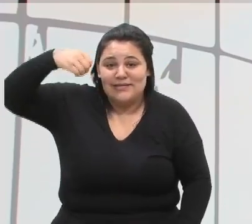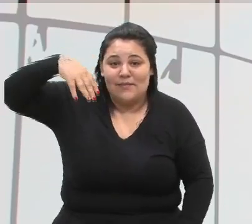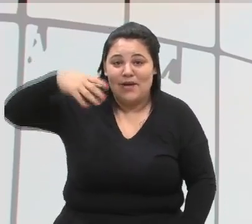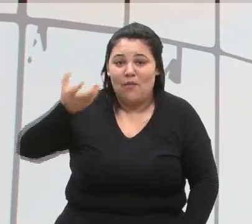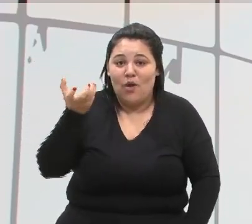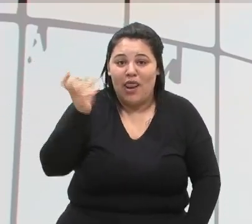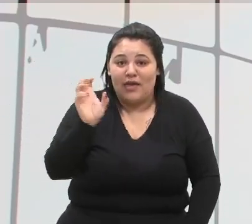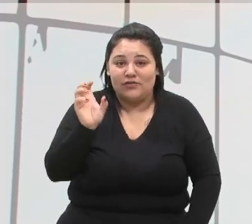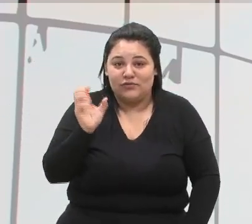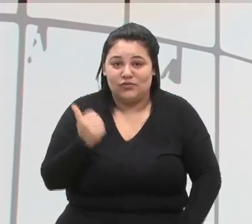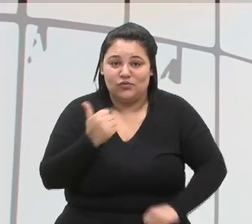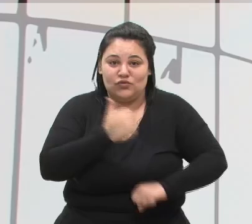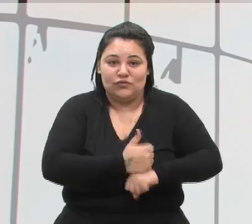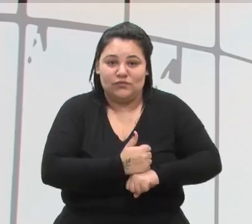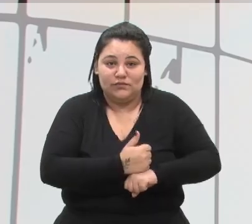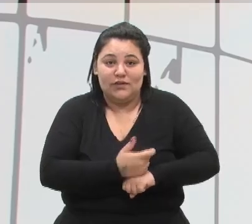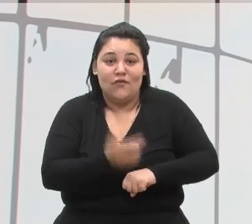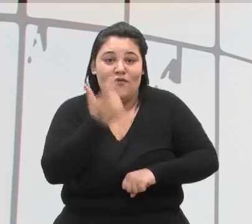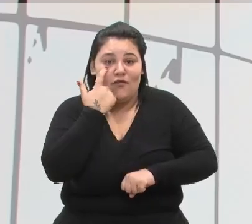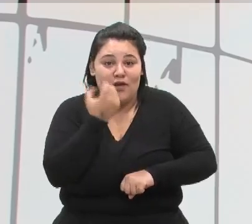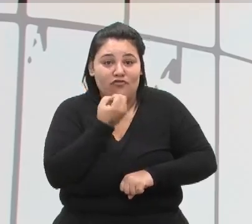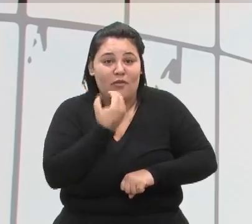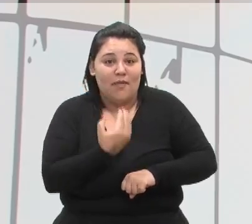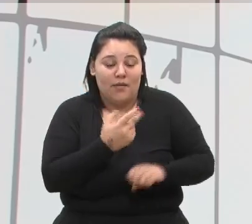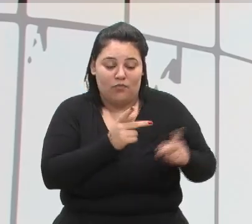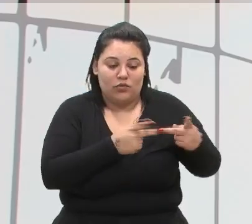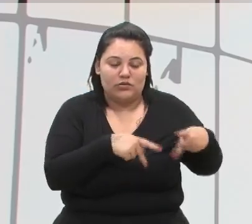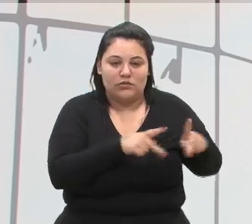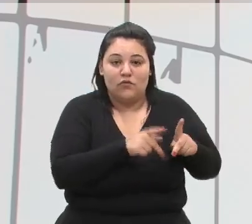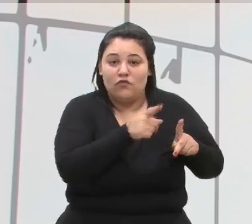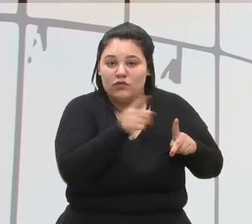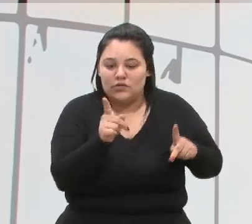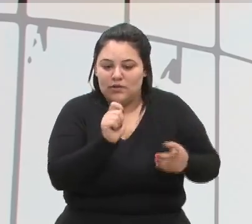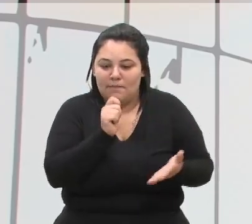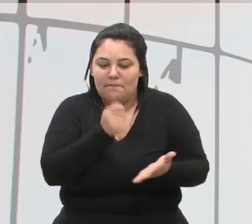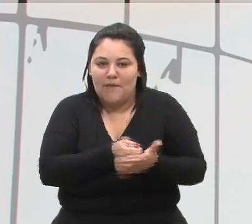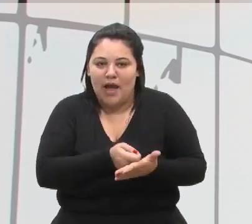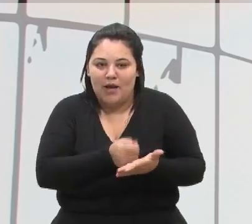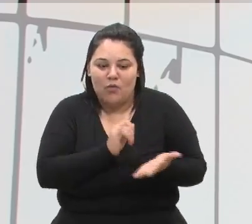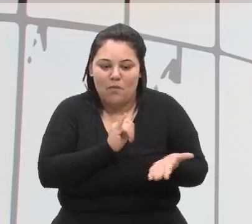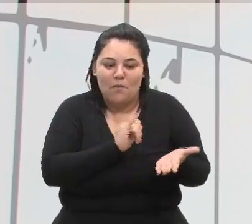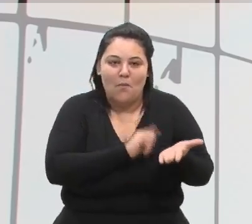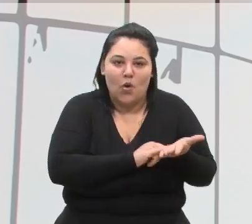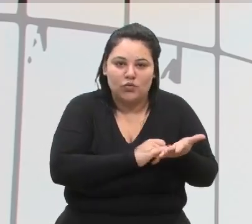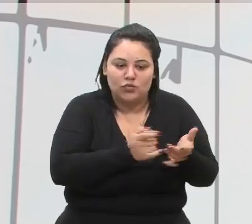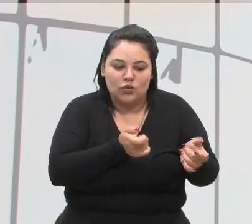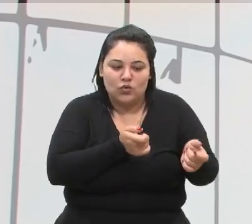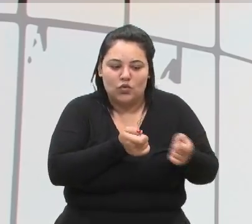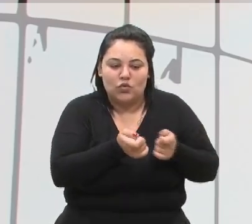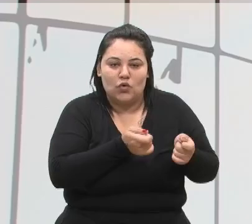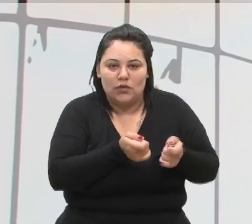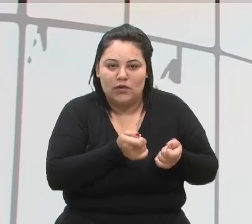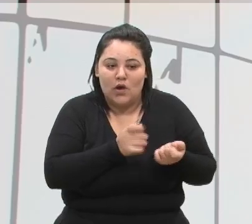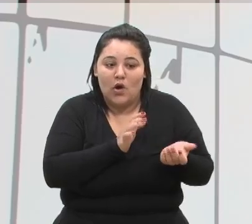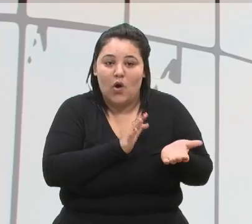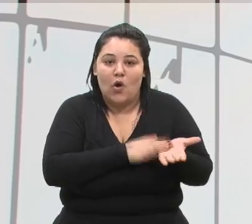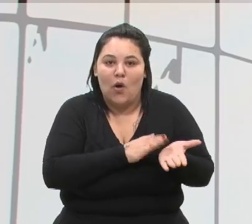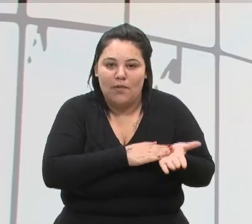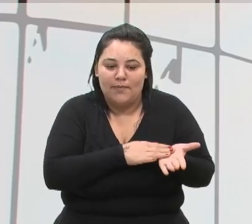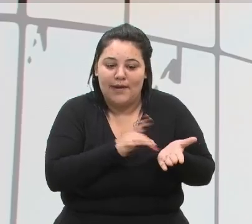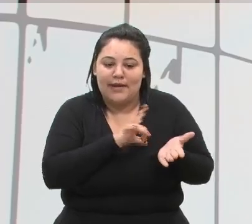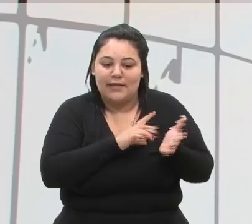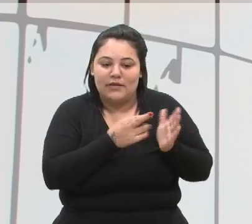mensais. Então veja bem, população, e você que paga o imposto, fiscalize, nos cobre para que esse